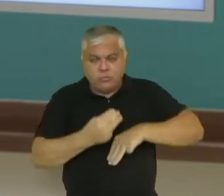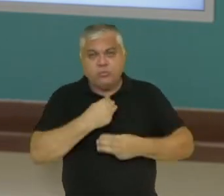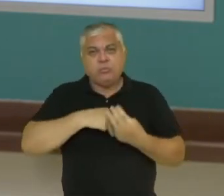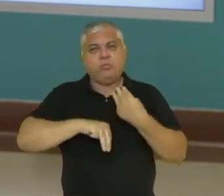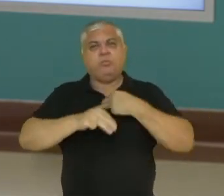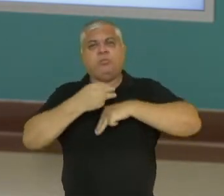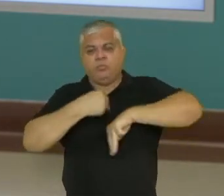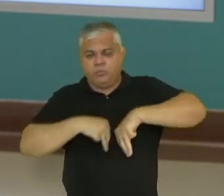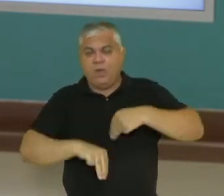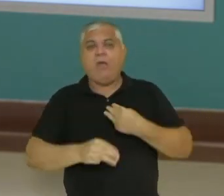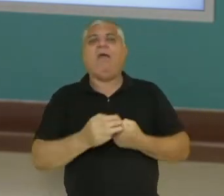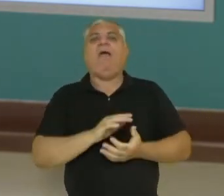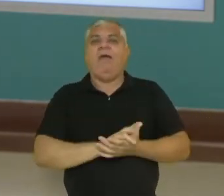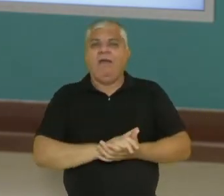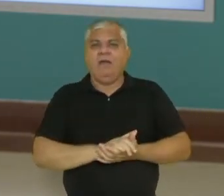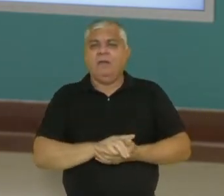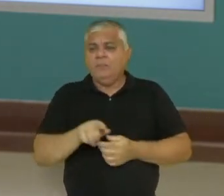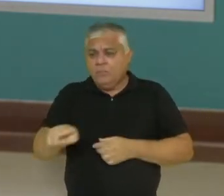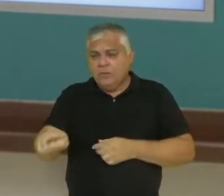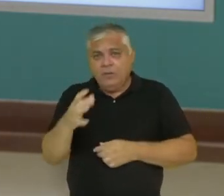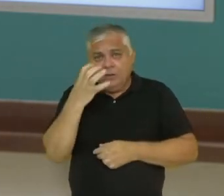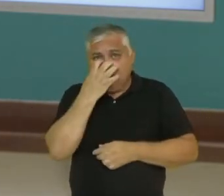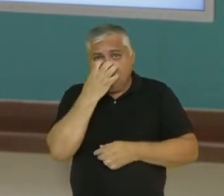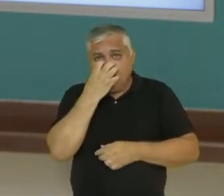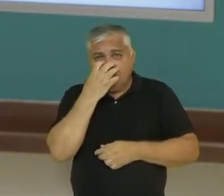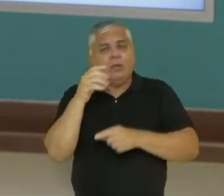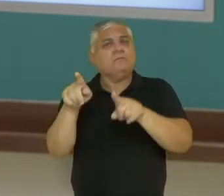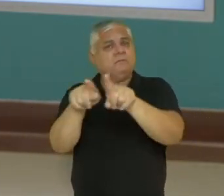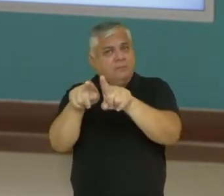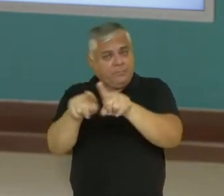corpo. Professora, mas e o cachorrinho? A